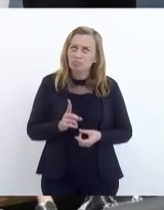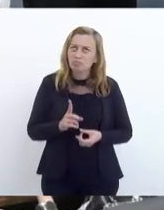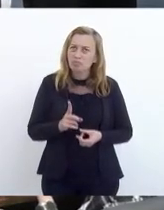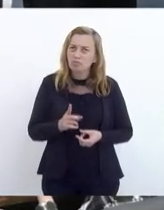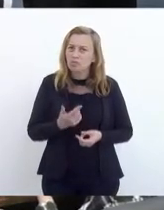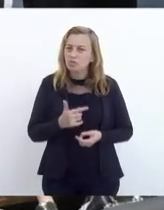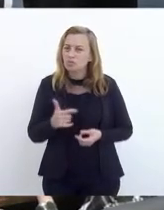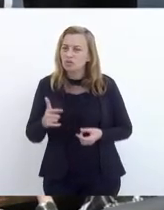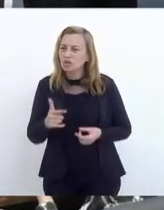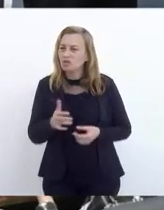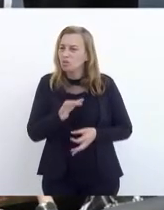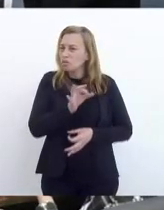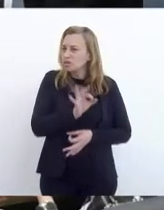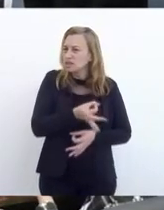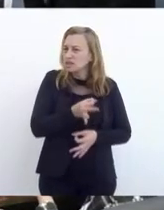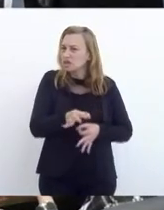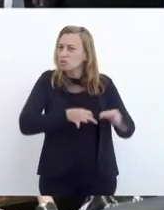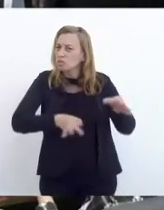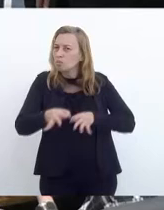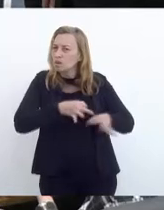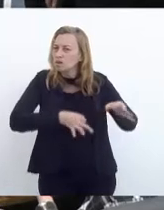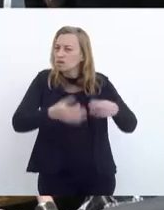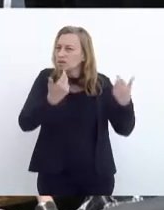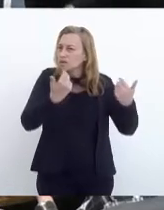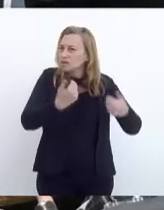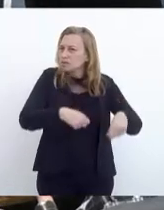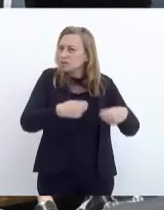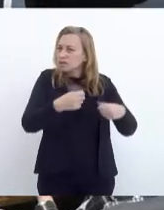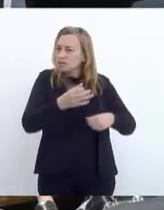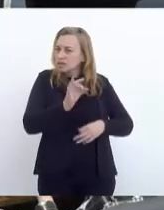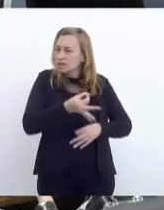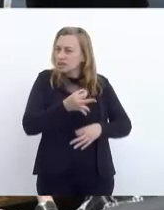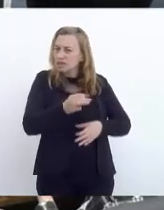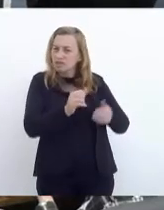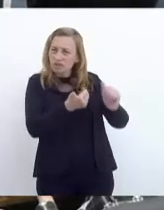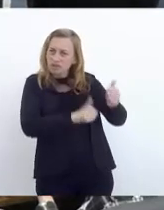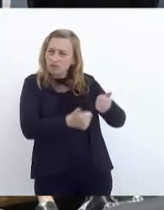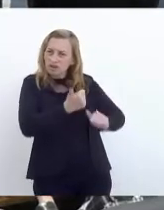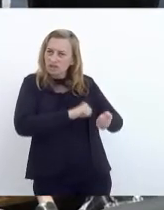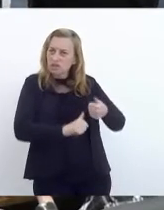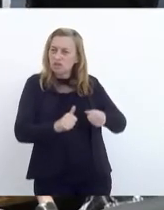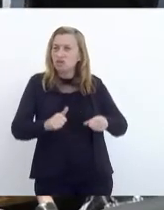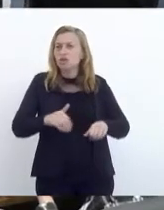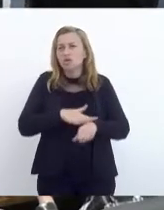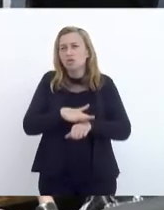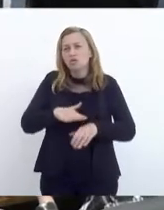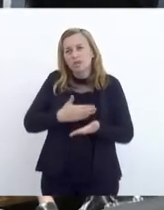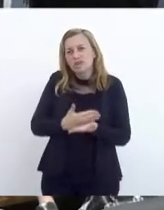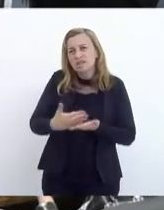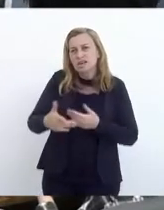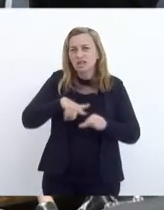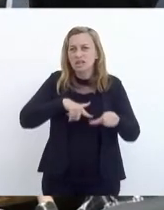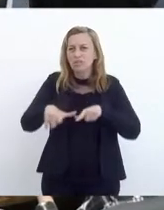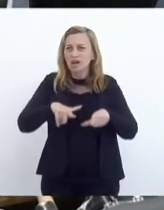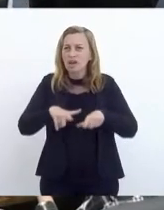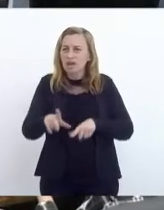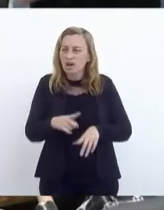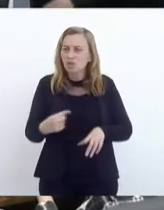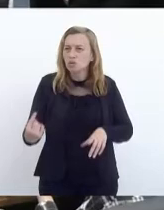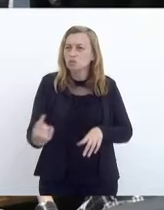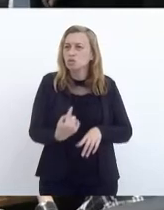tempo necessário e suficiente para se fazer uma avaliação e inclusive começar a trabalhar, no nosso